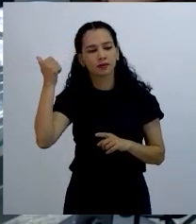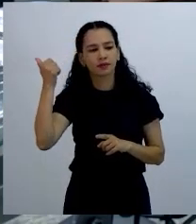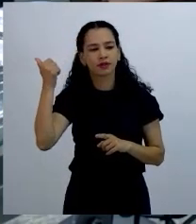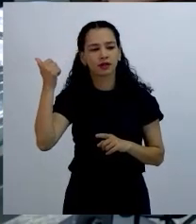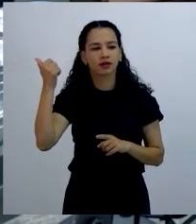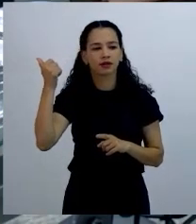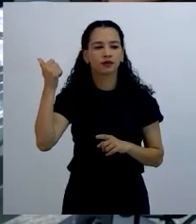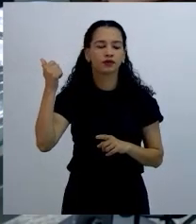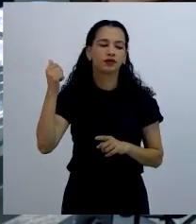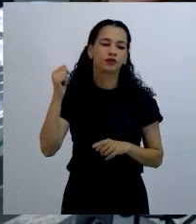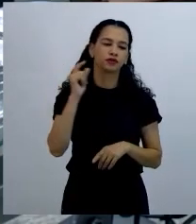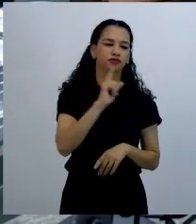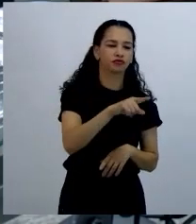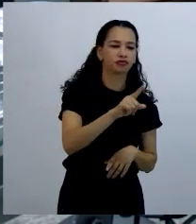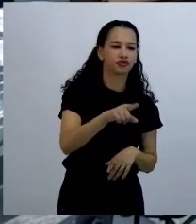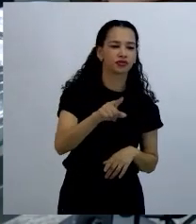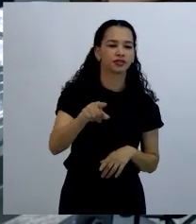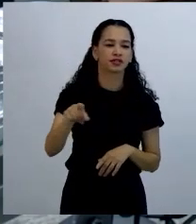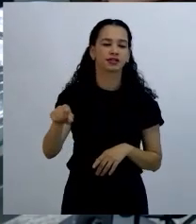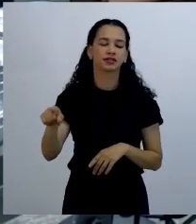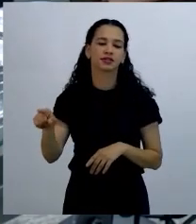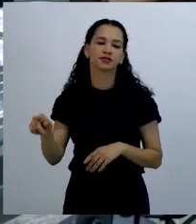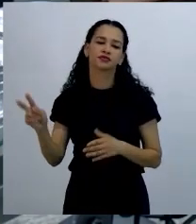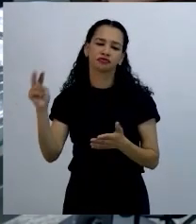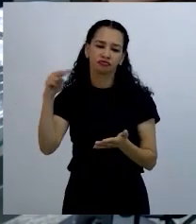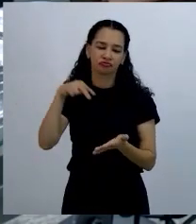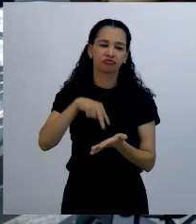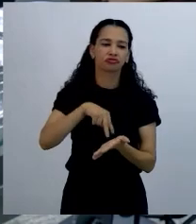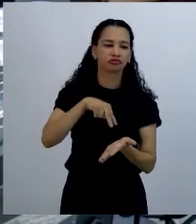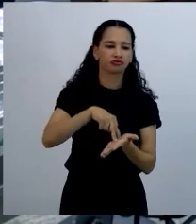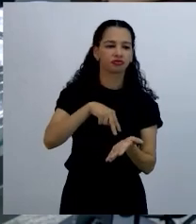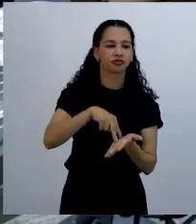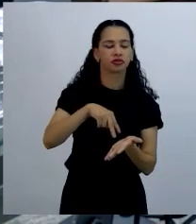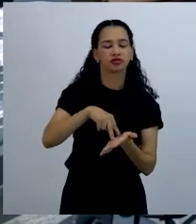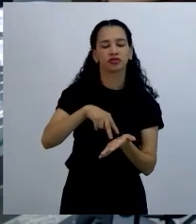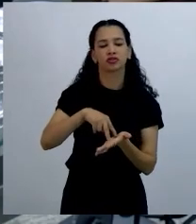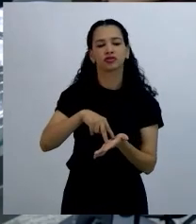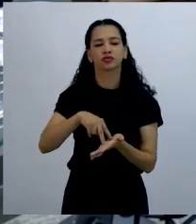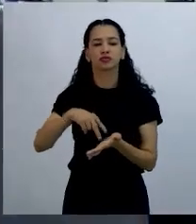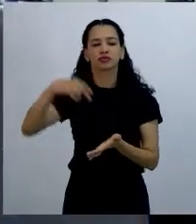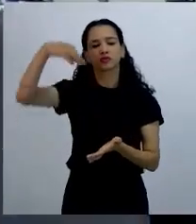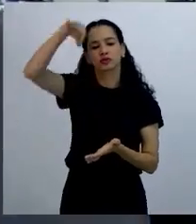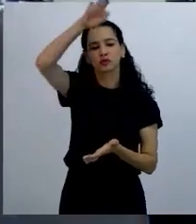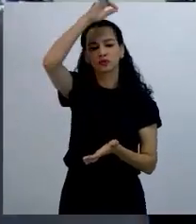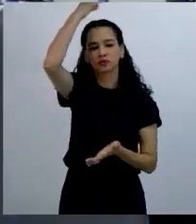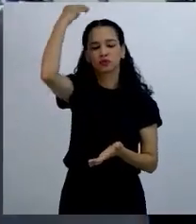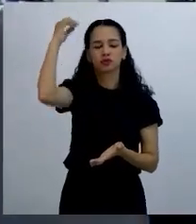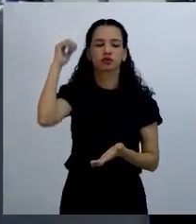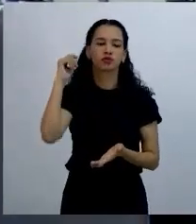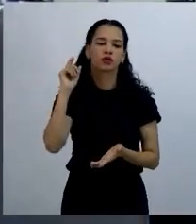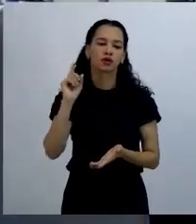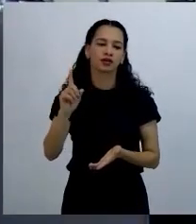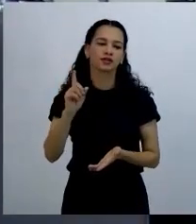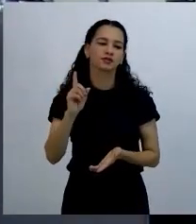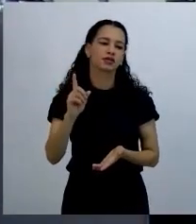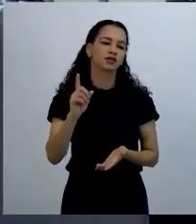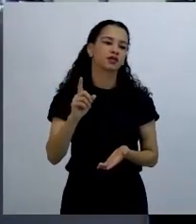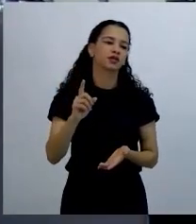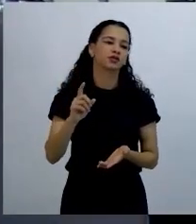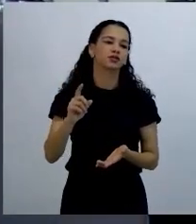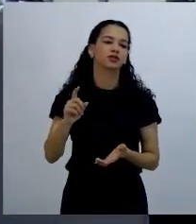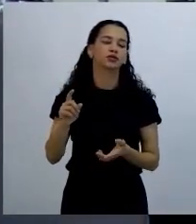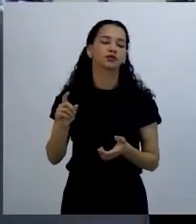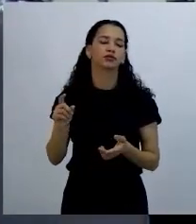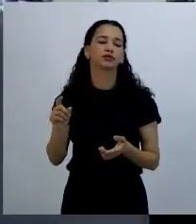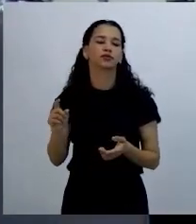espírito lutando unânimes pela fé evangélica eu gosto tanto dessa tradução é da nova versão internacional mas